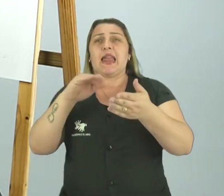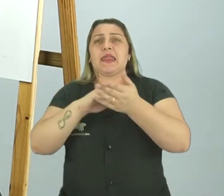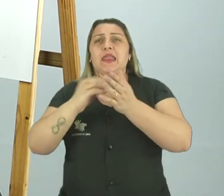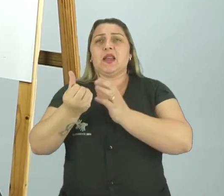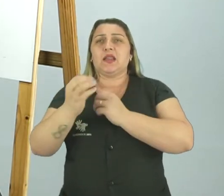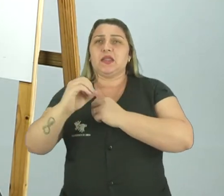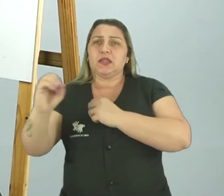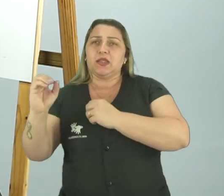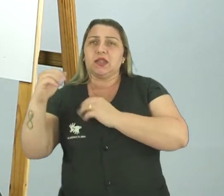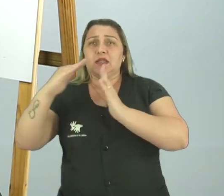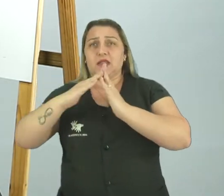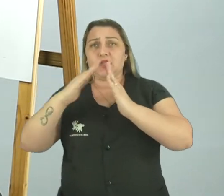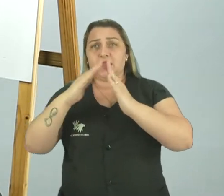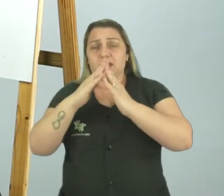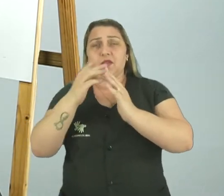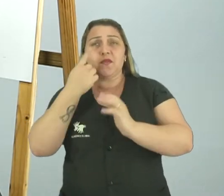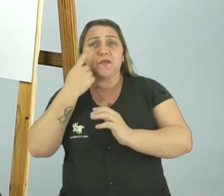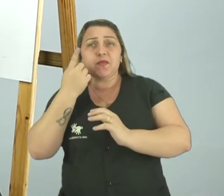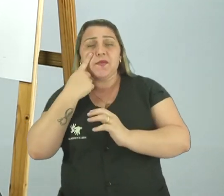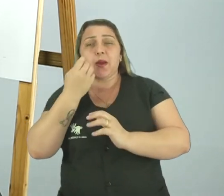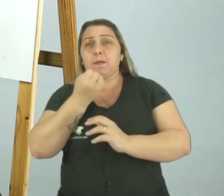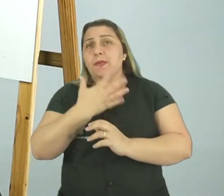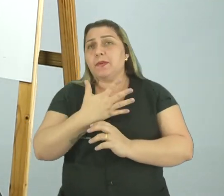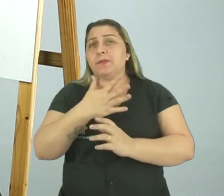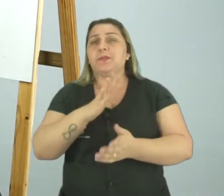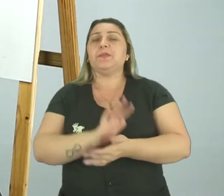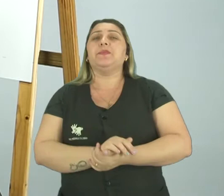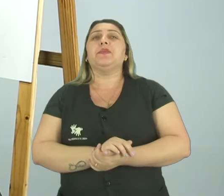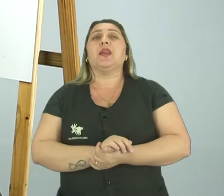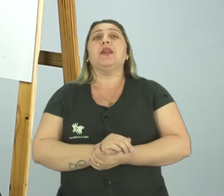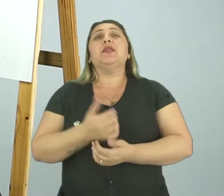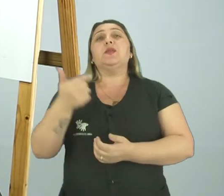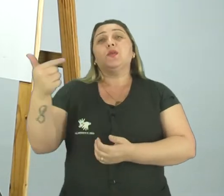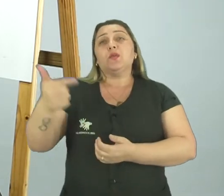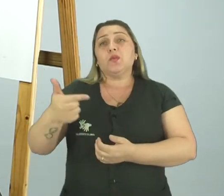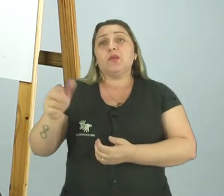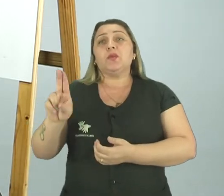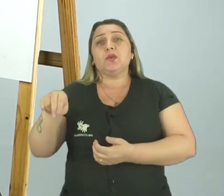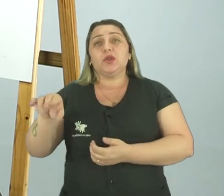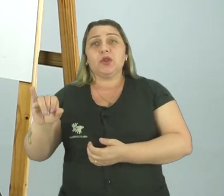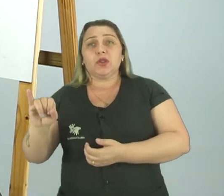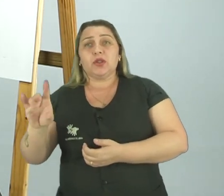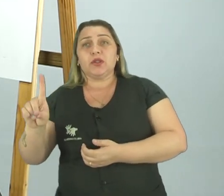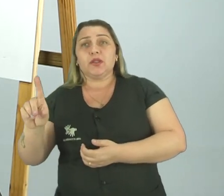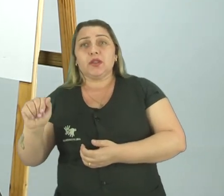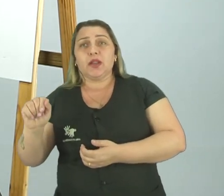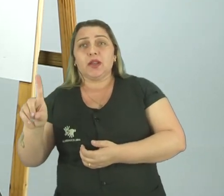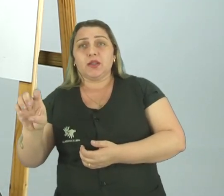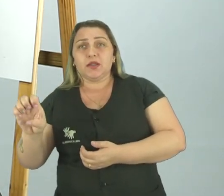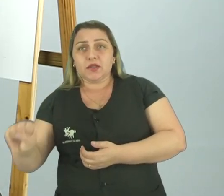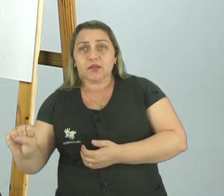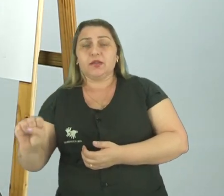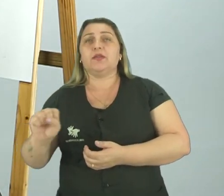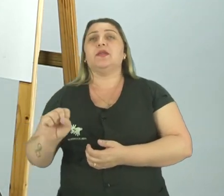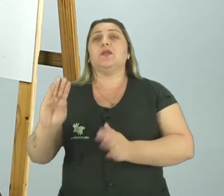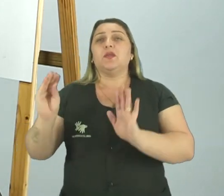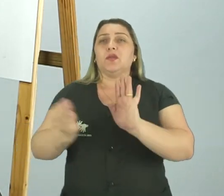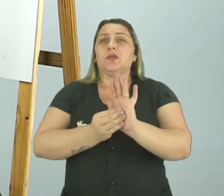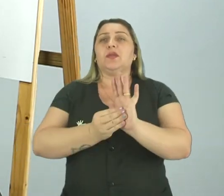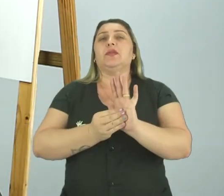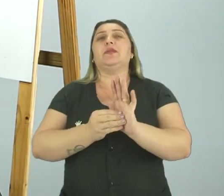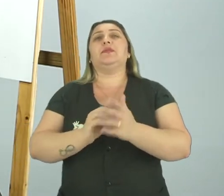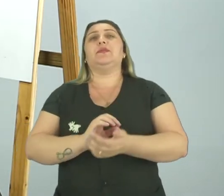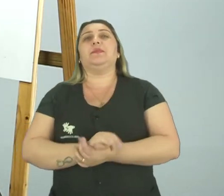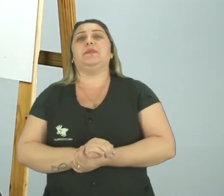nessa casinha. Veja bem comigo, aqui eu tenho 2 unidades. Então, eu vou colocar aqui